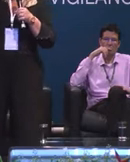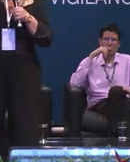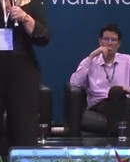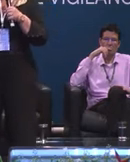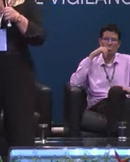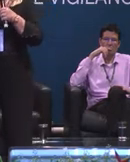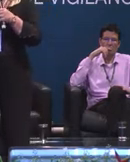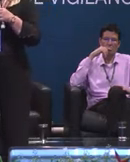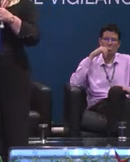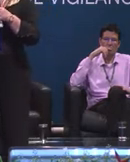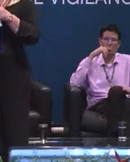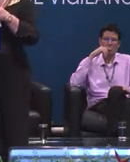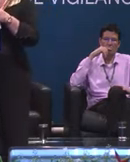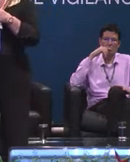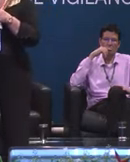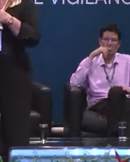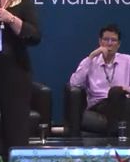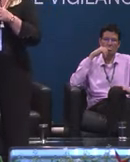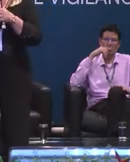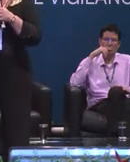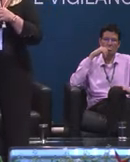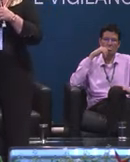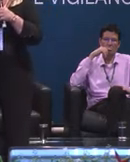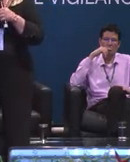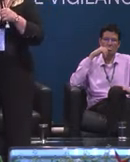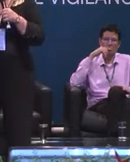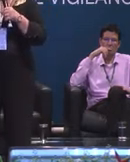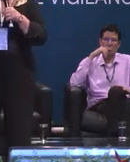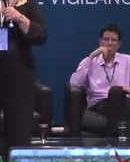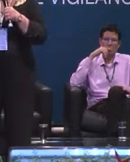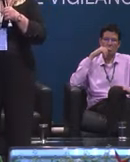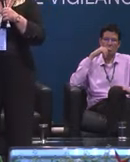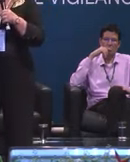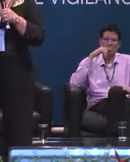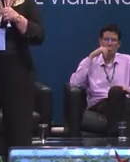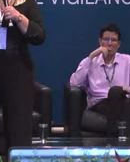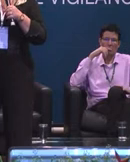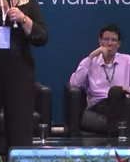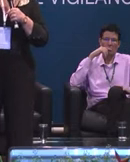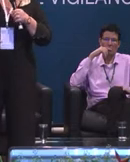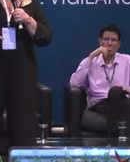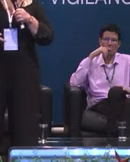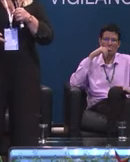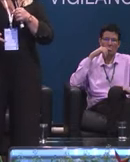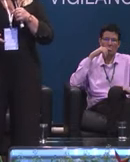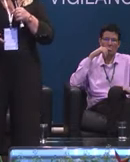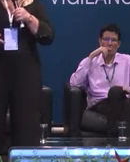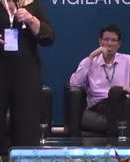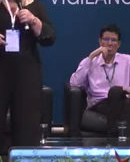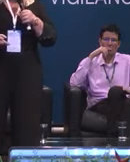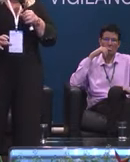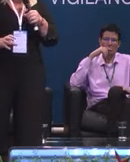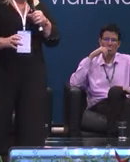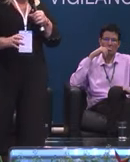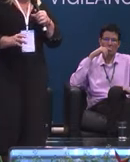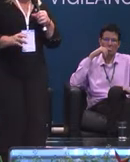no regimento interno, de forma bem frágil, bem tímida. Então, é importante trazer, né,